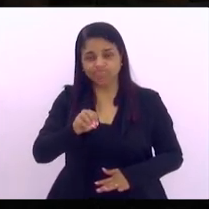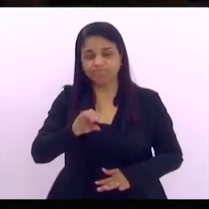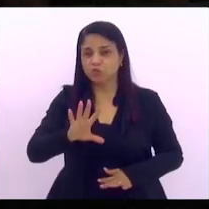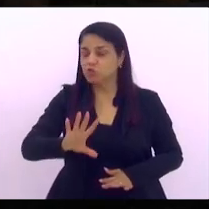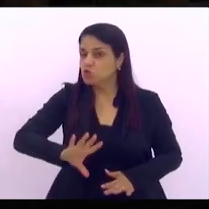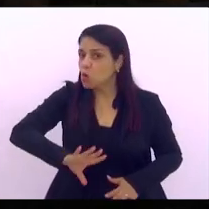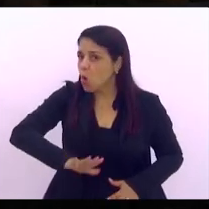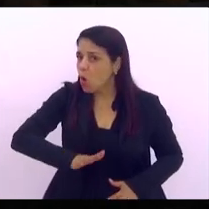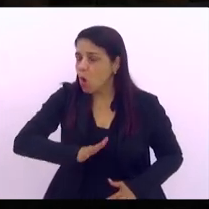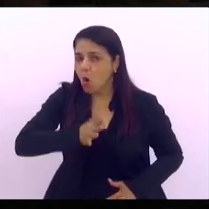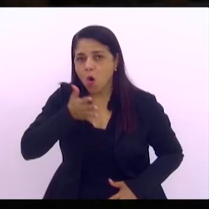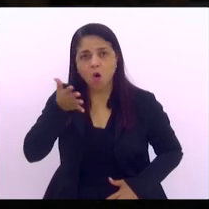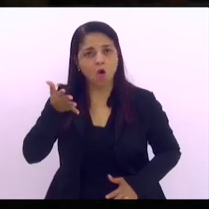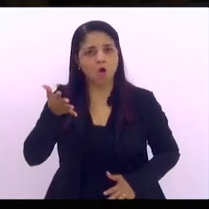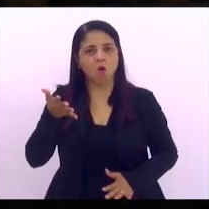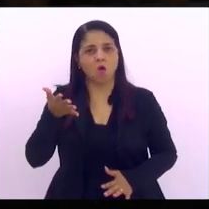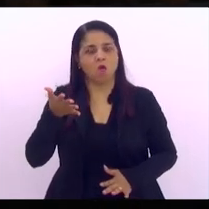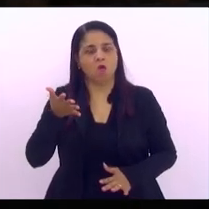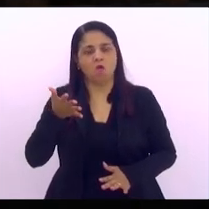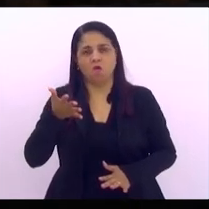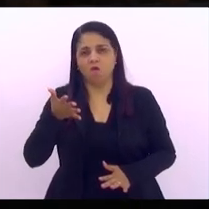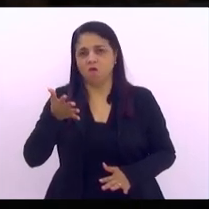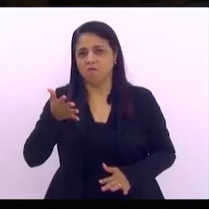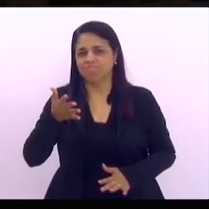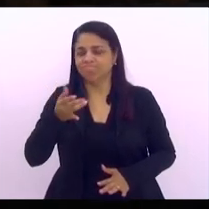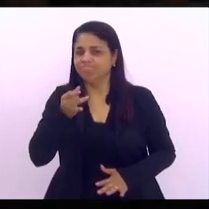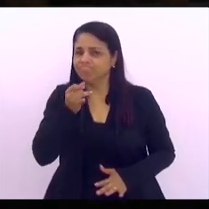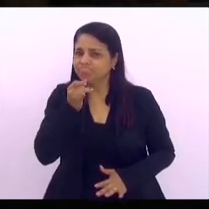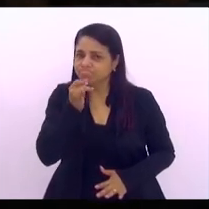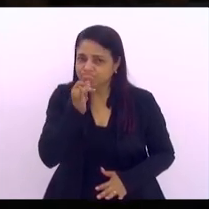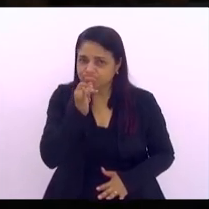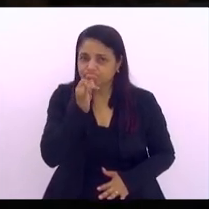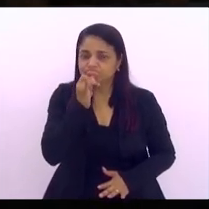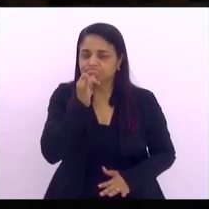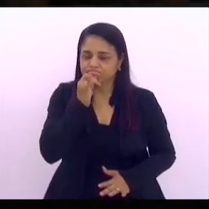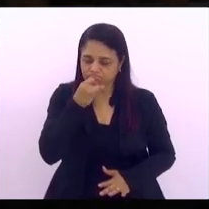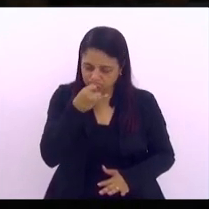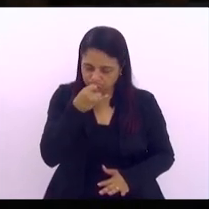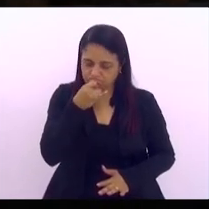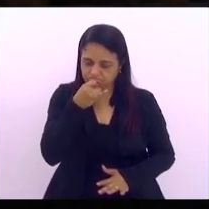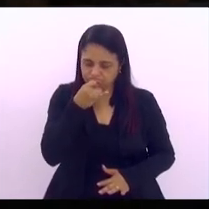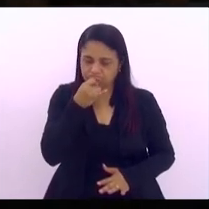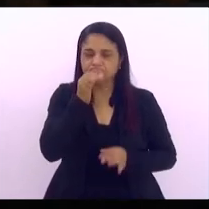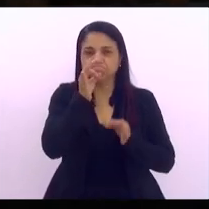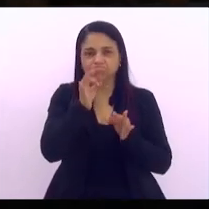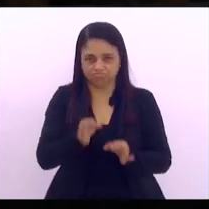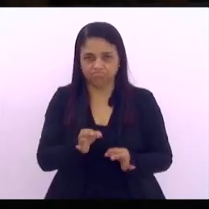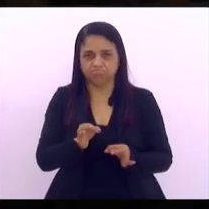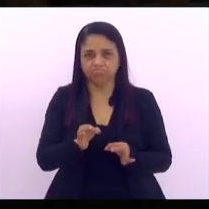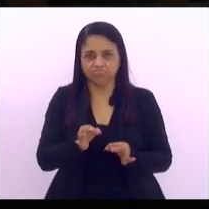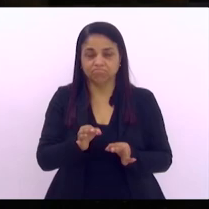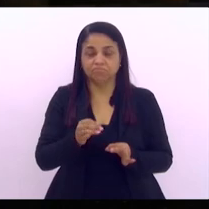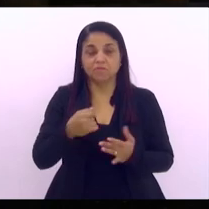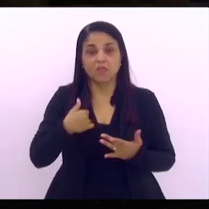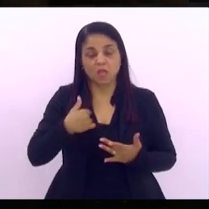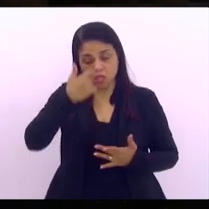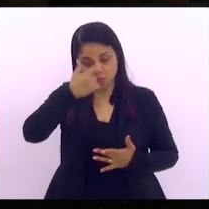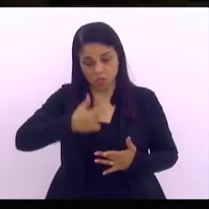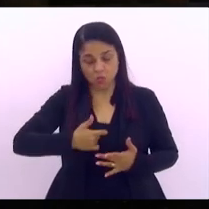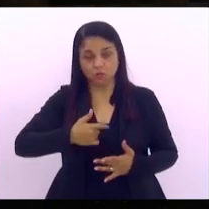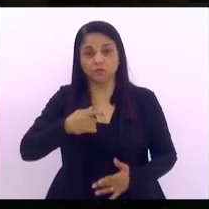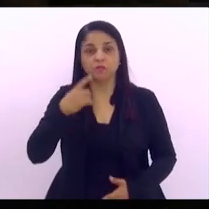horror, o momento é de tristeza. Eu aqui, deputado Samuel